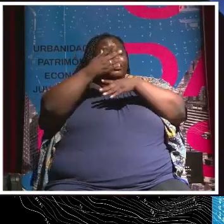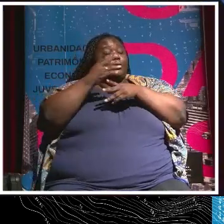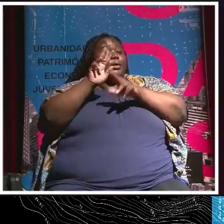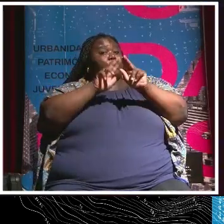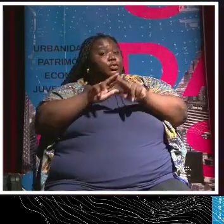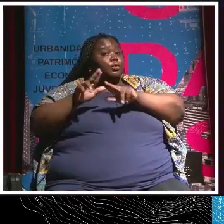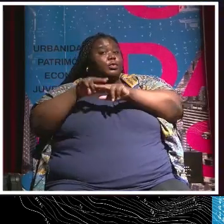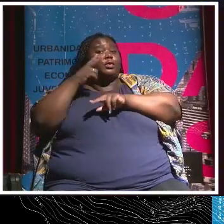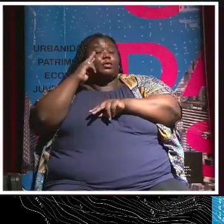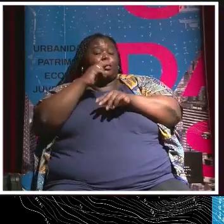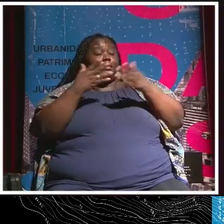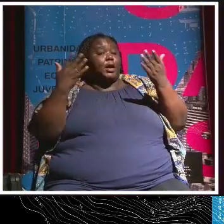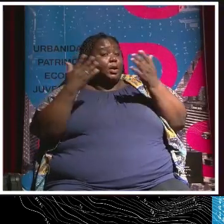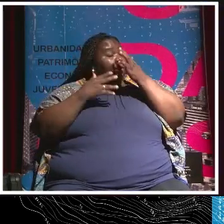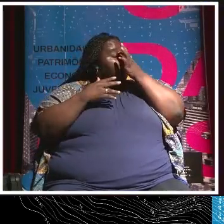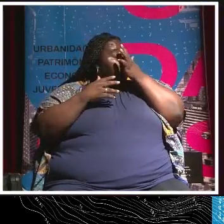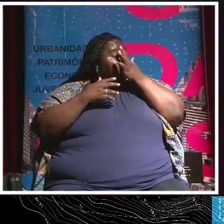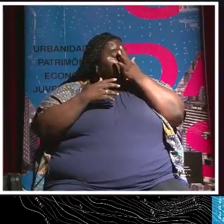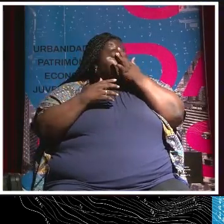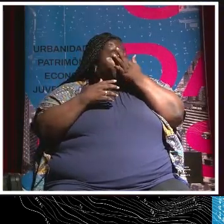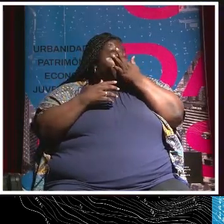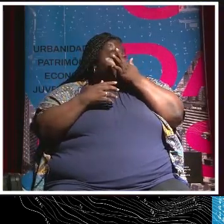sustentável, que ouviremos agora,